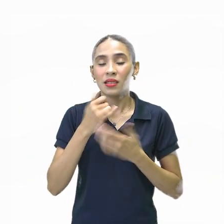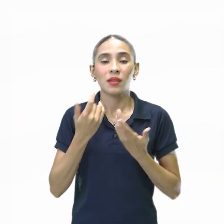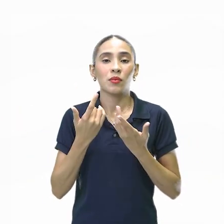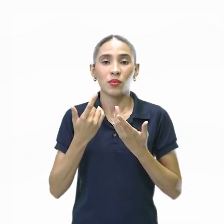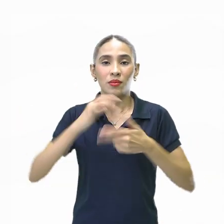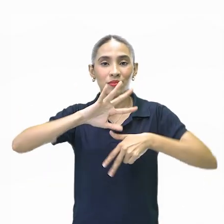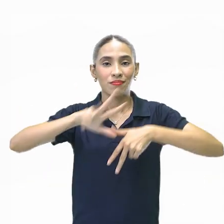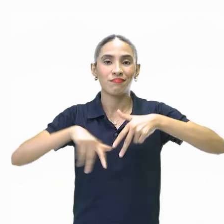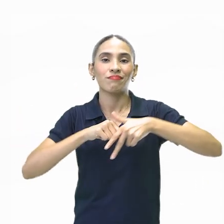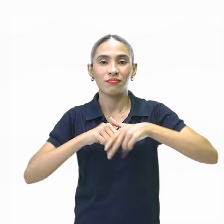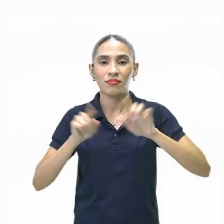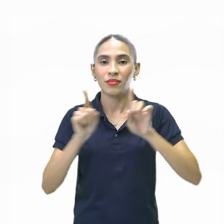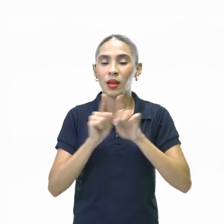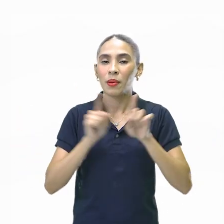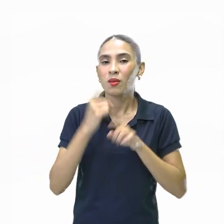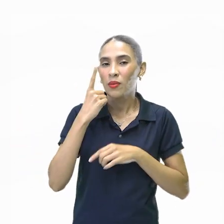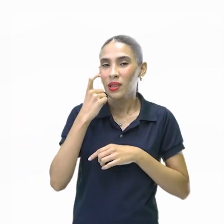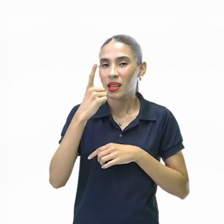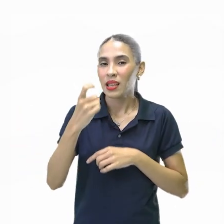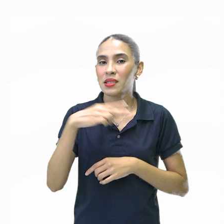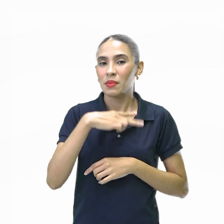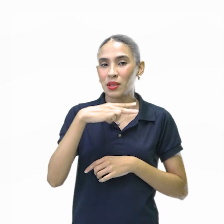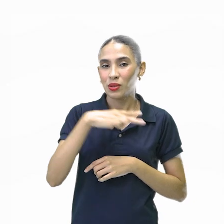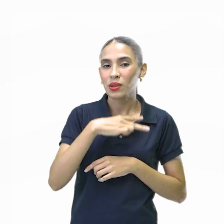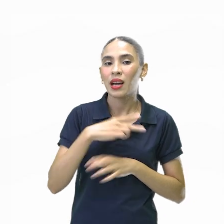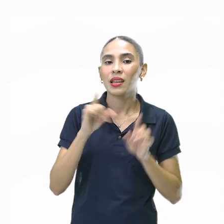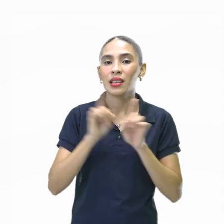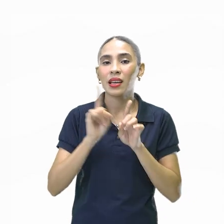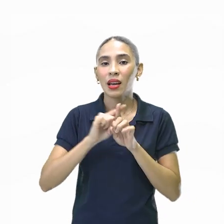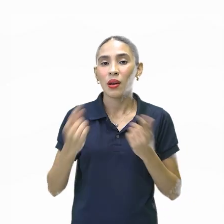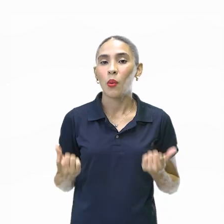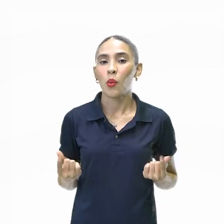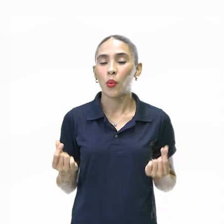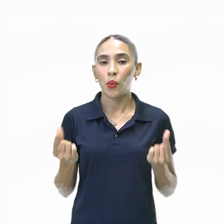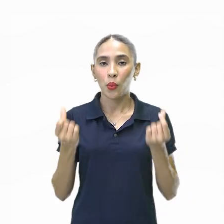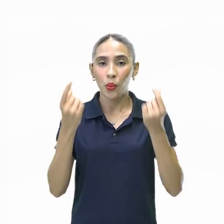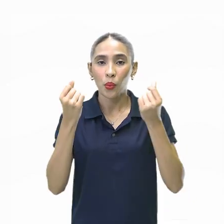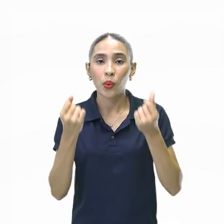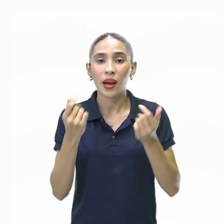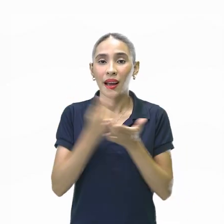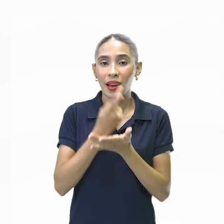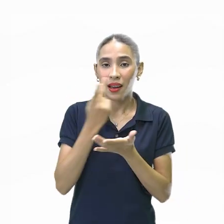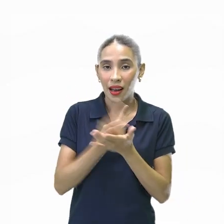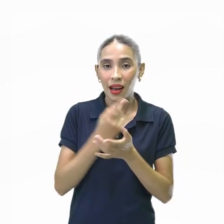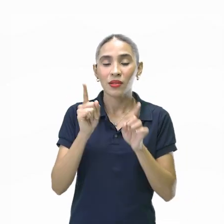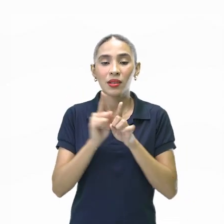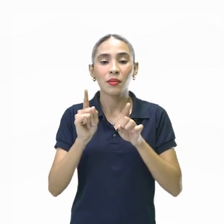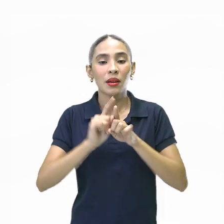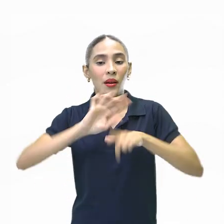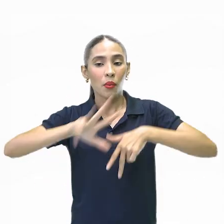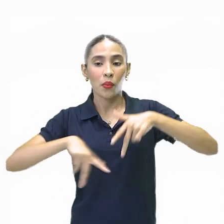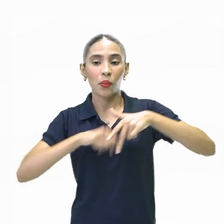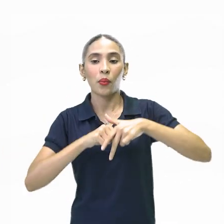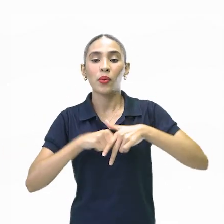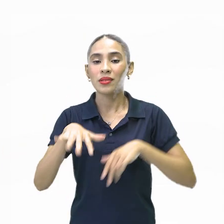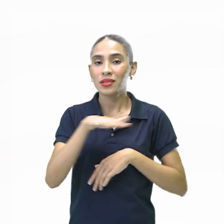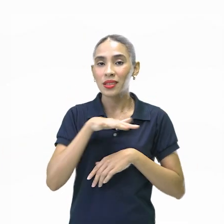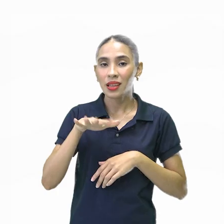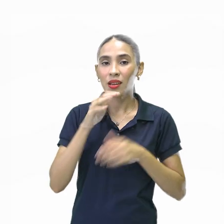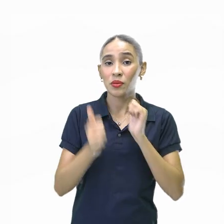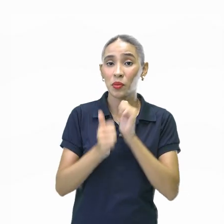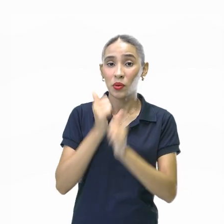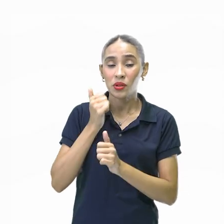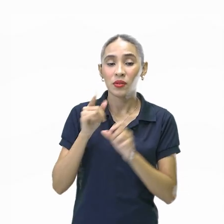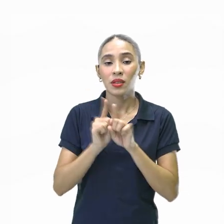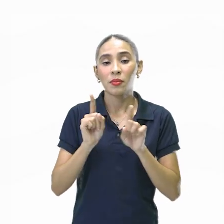né? Os interesses pessoais, que é o enriquecimento ilícito, entrando aí no cenário esportivo, e isso